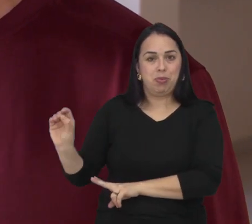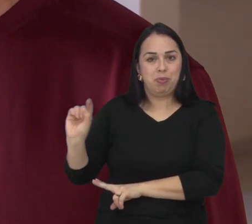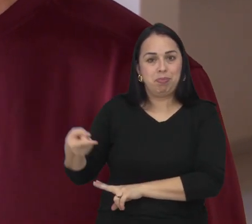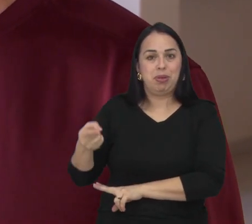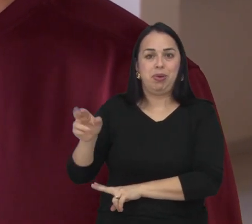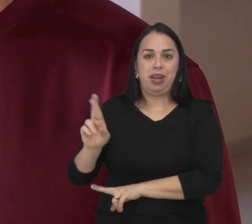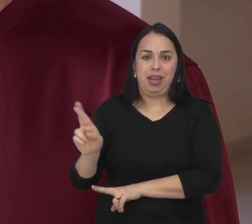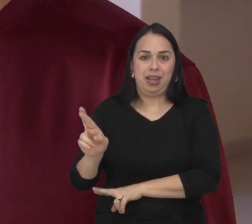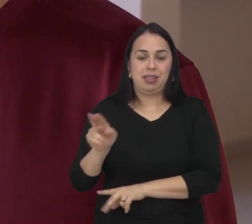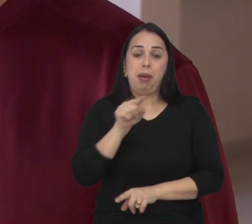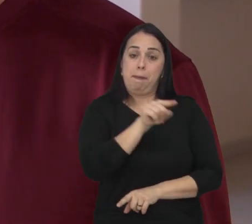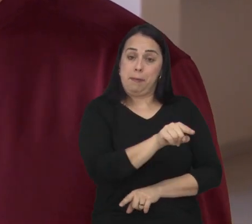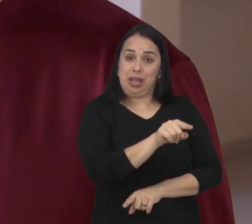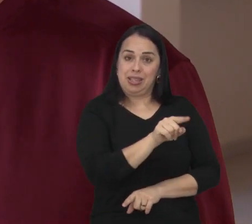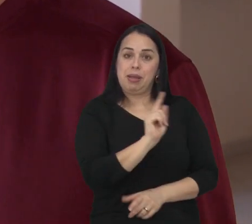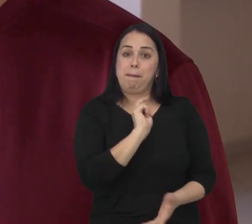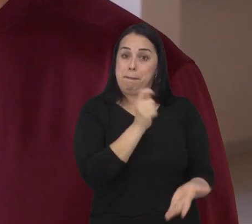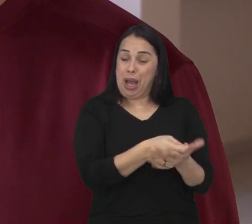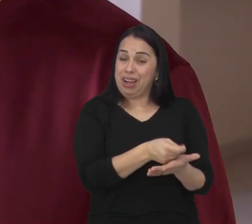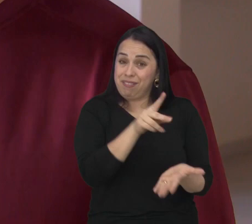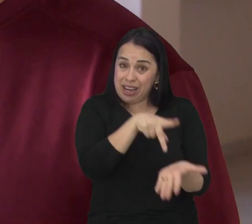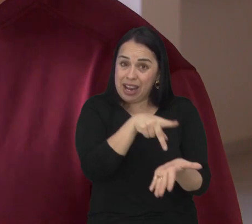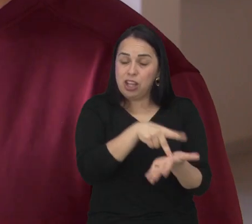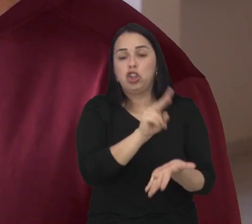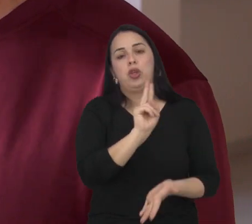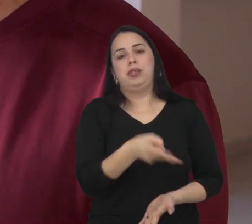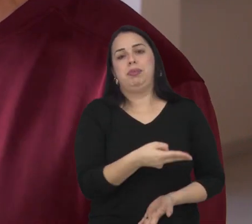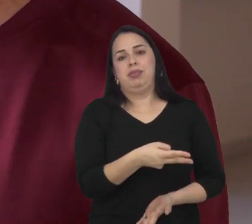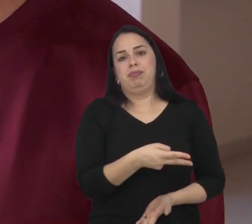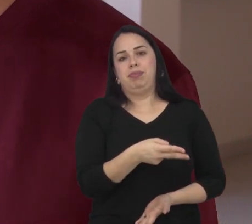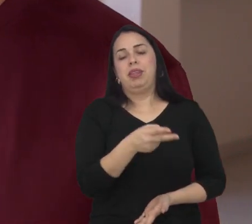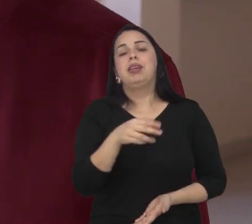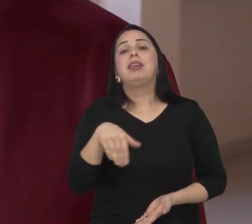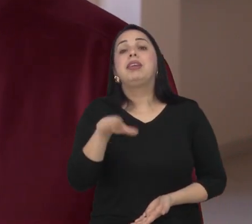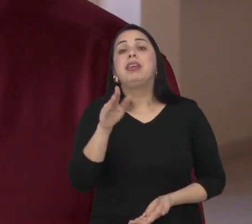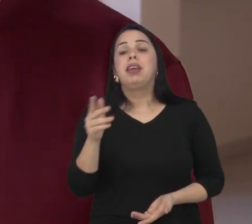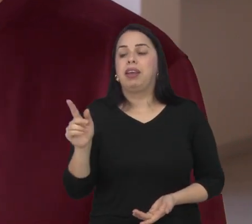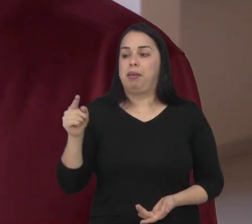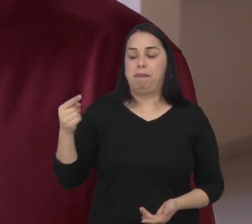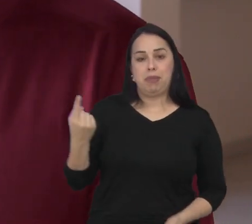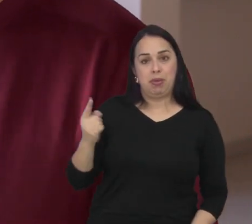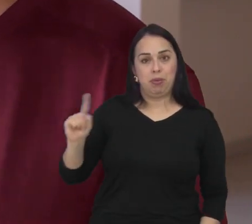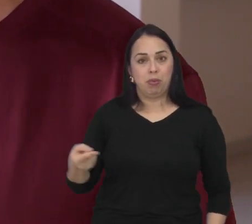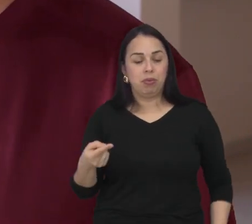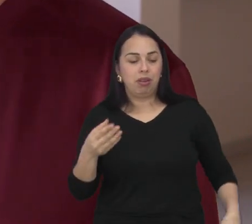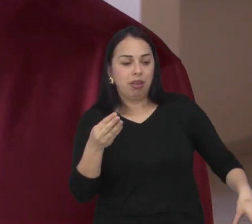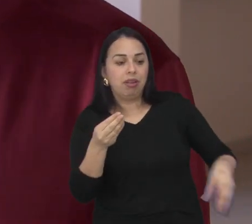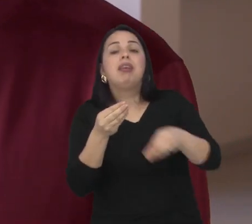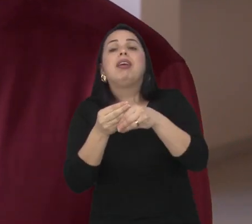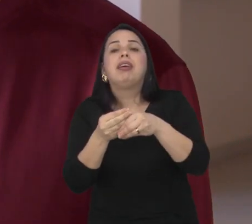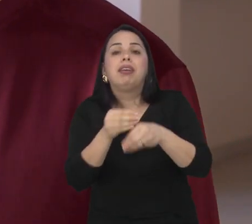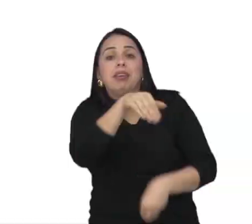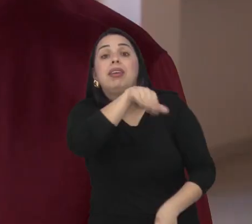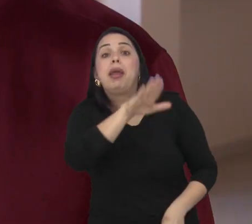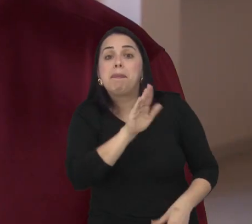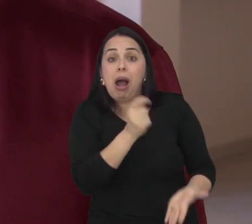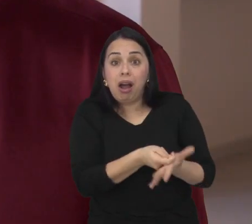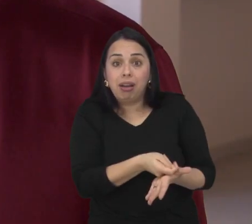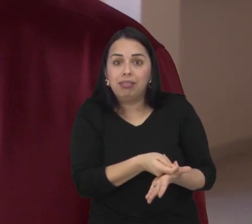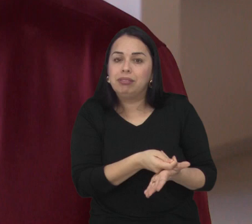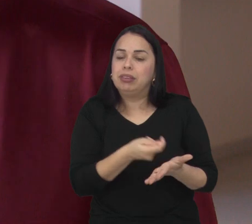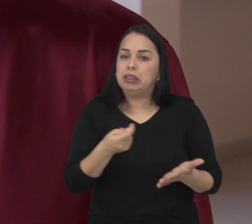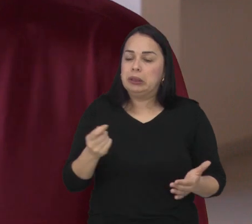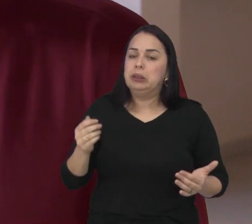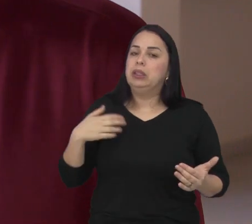tabela SUS por exemplo R 1.000 aqui na ponta custa 2.000 quem paga a outra parte os